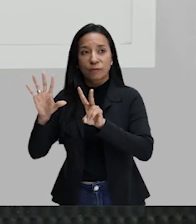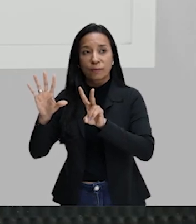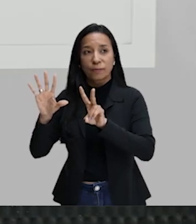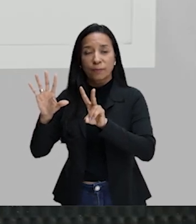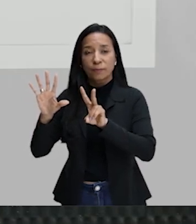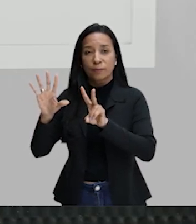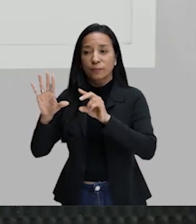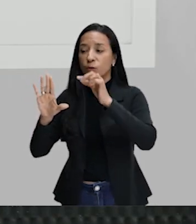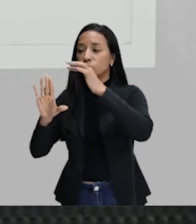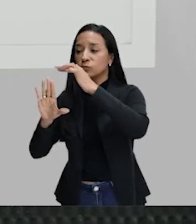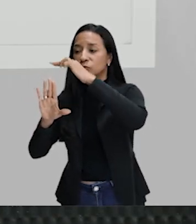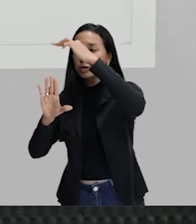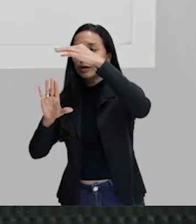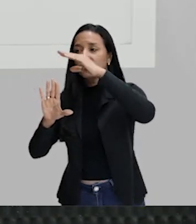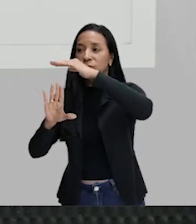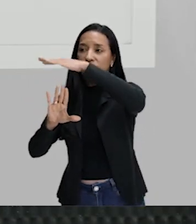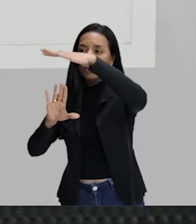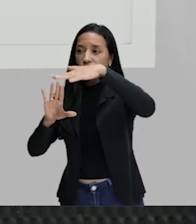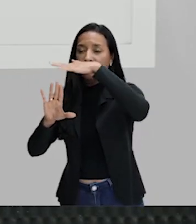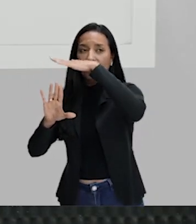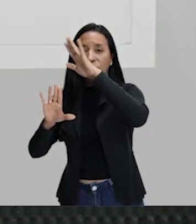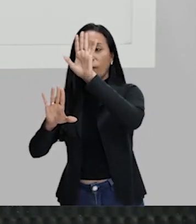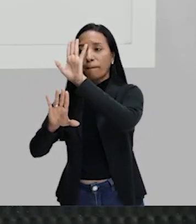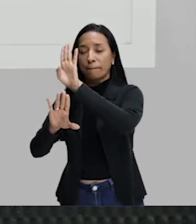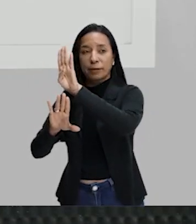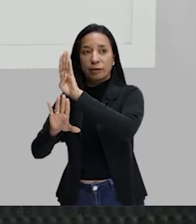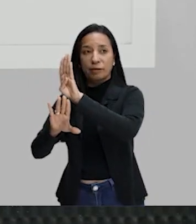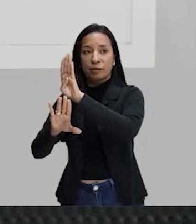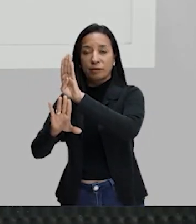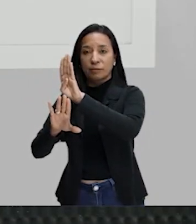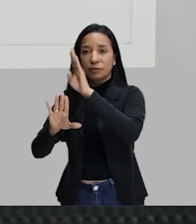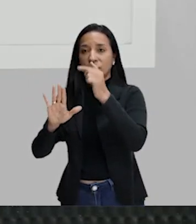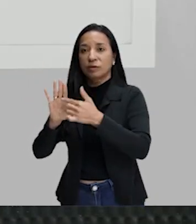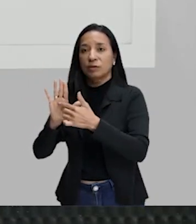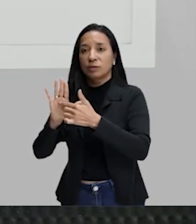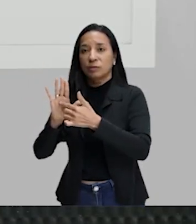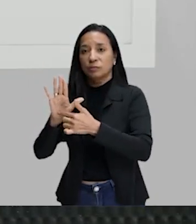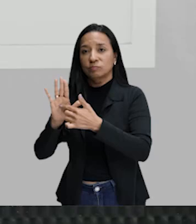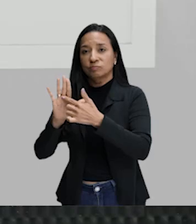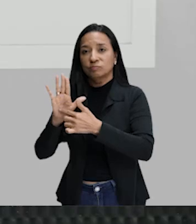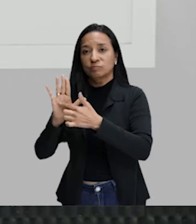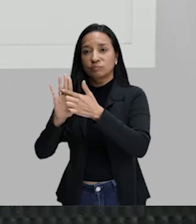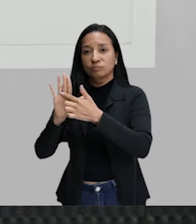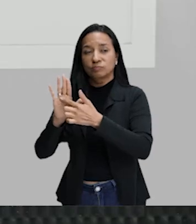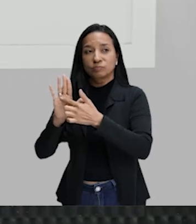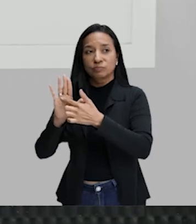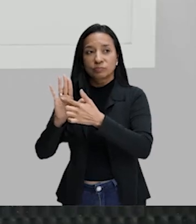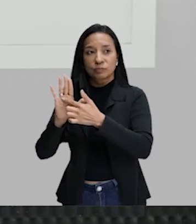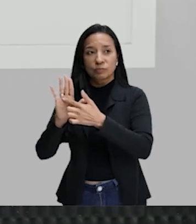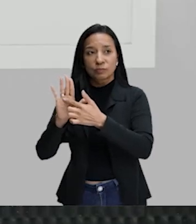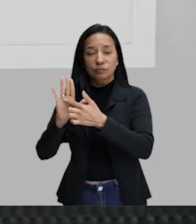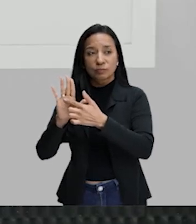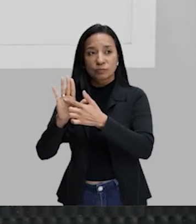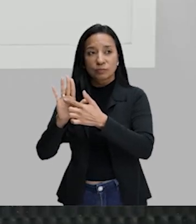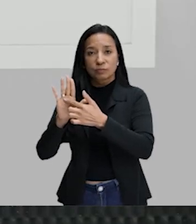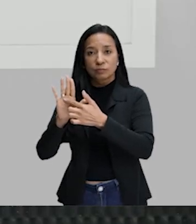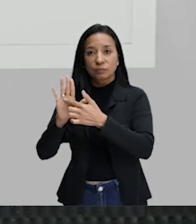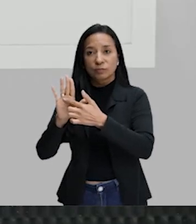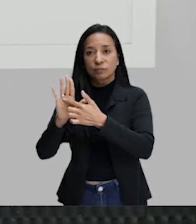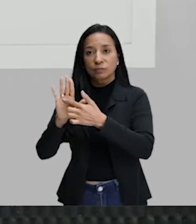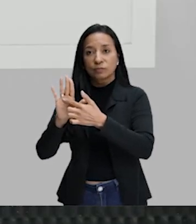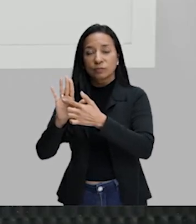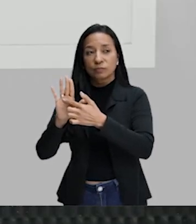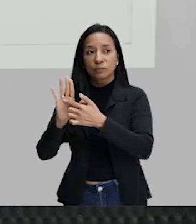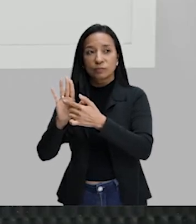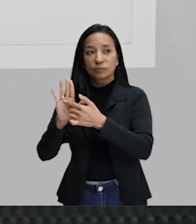na direção do campo. E a palma da mão, né, dando um empurrão, vai ser aqui na